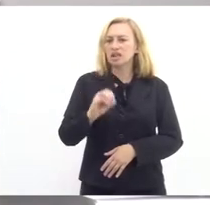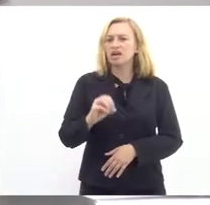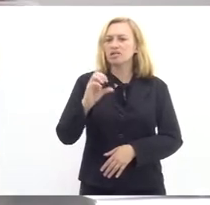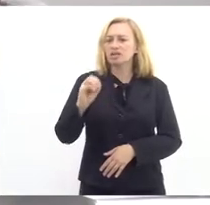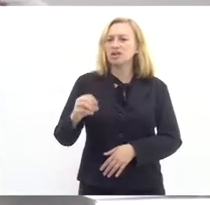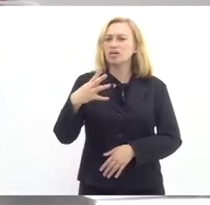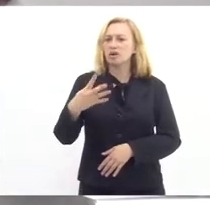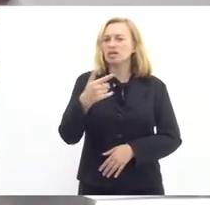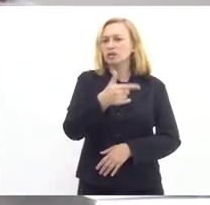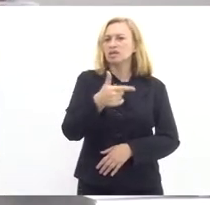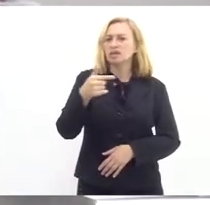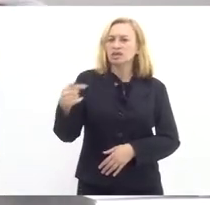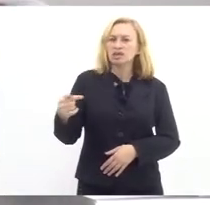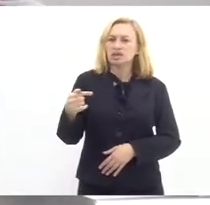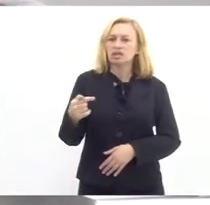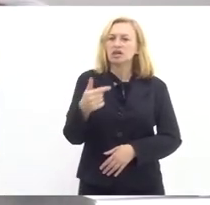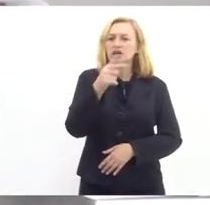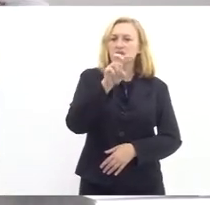12/004/024/2017, valor